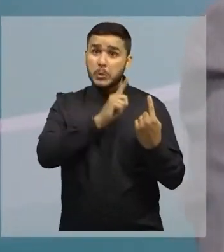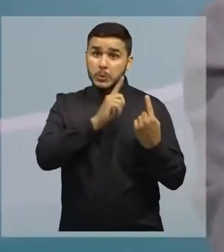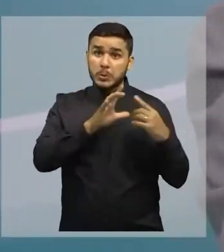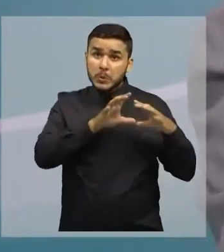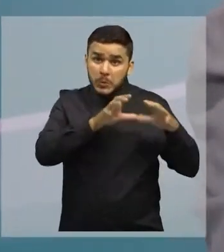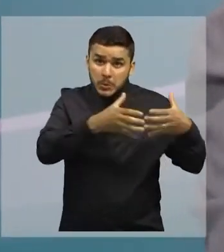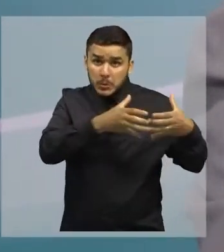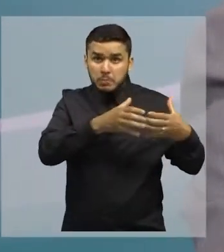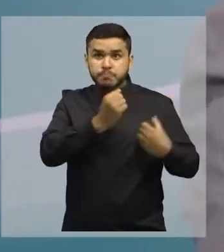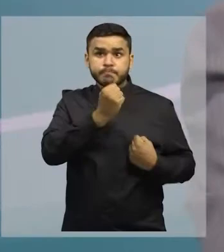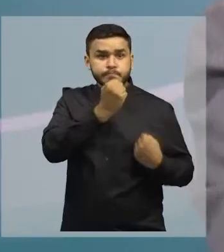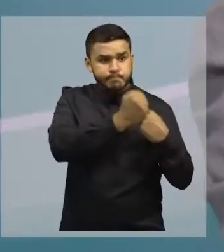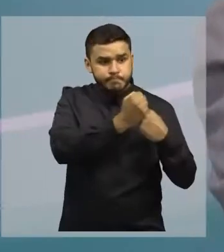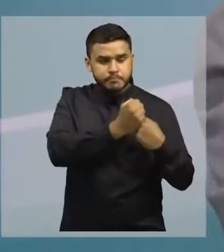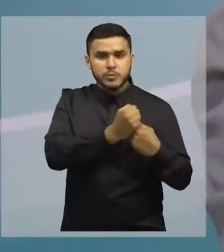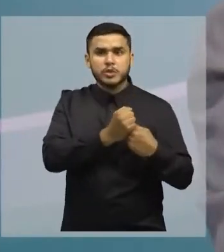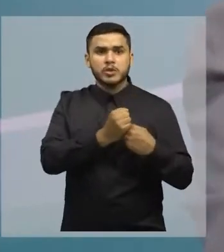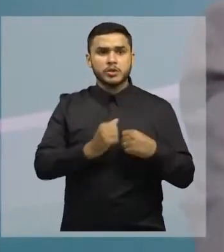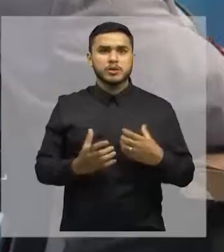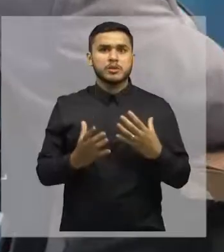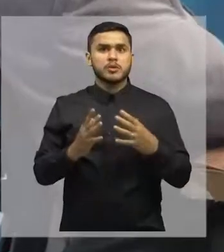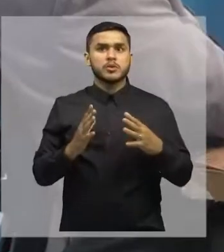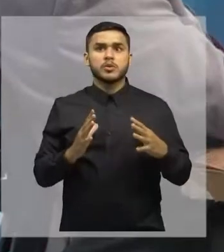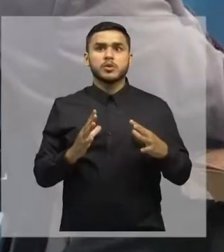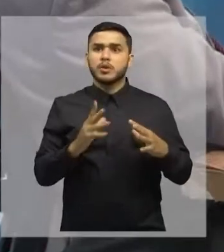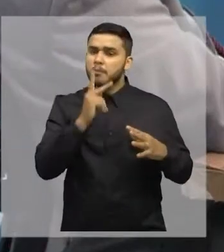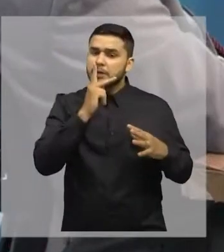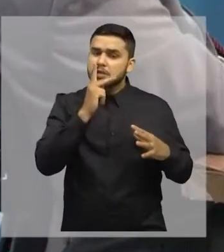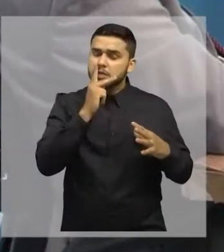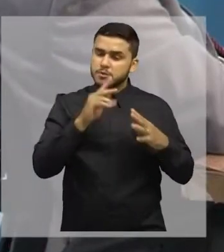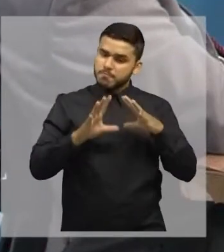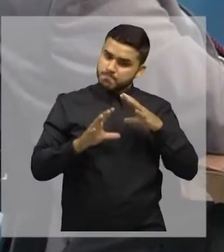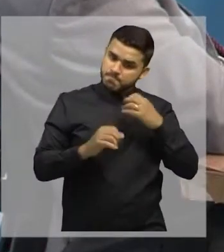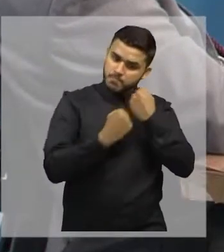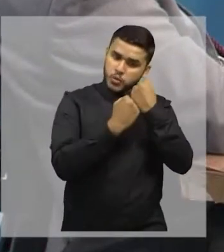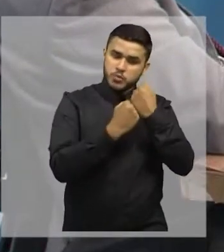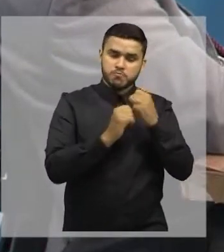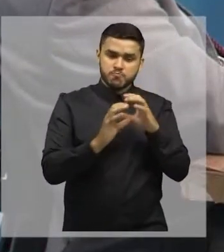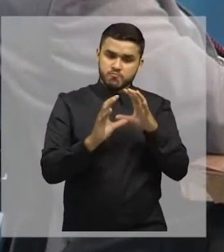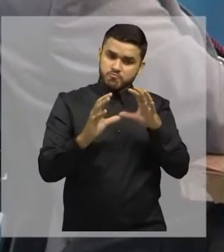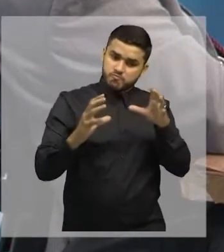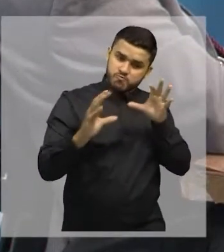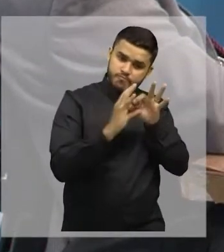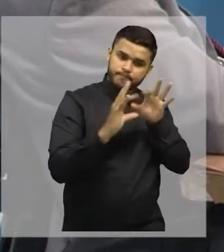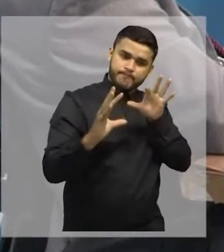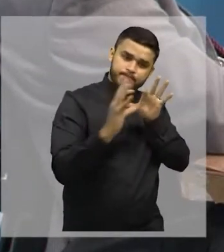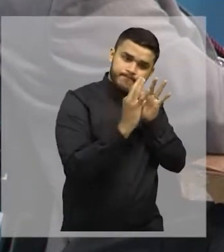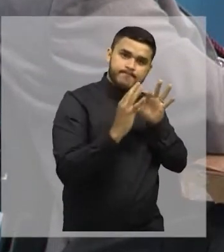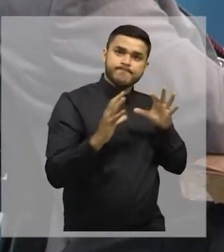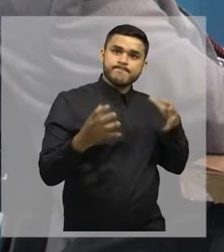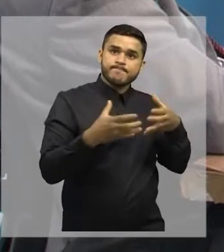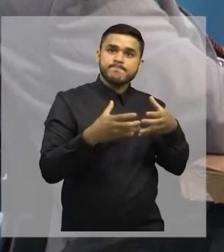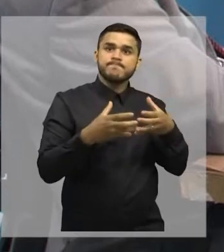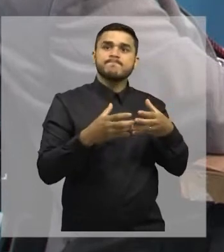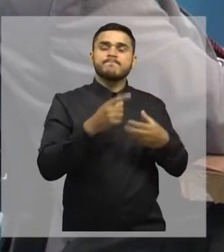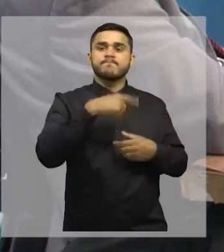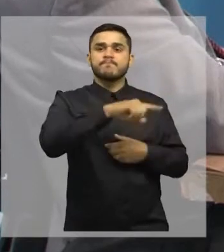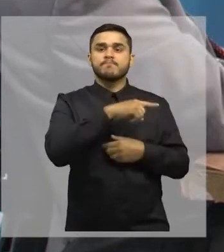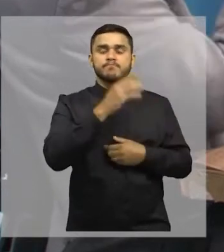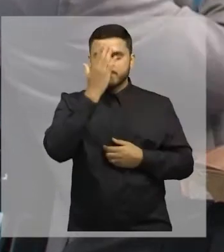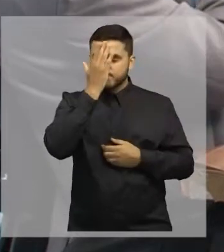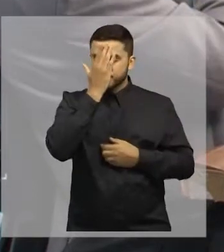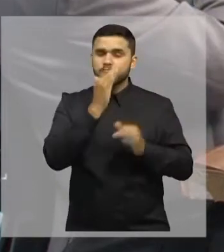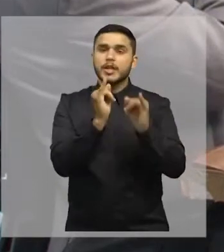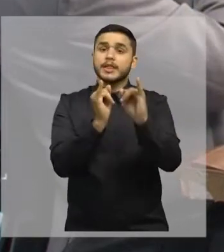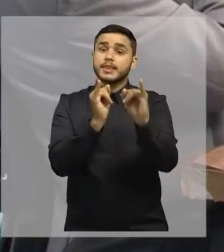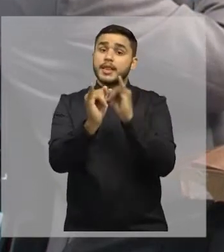mobilizar mais partidos, mais candidatos. Acho que a questão da internet vai ser muito importante nessa eleição,